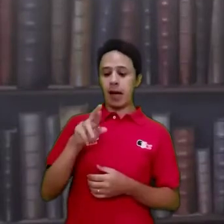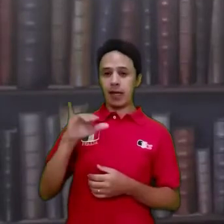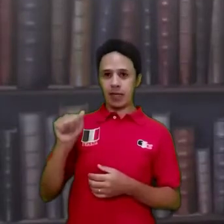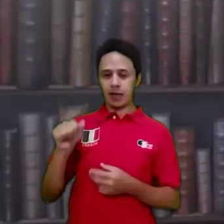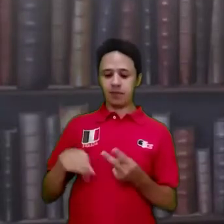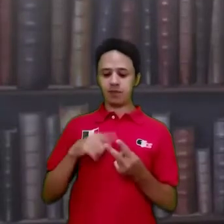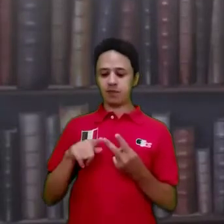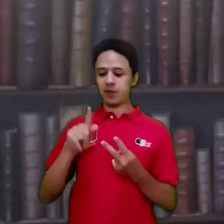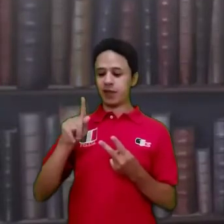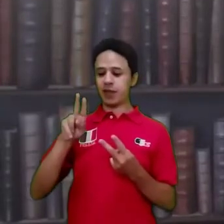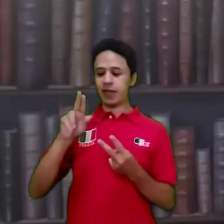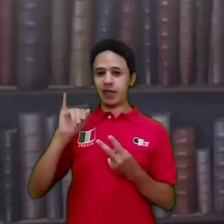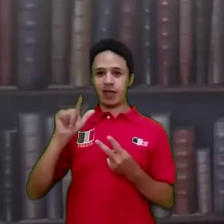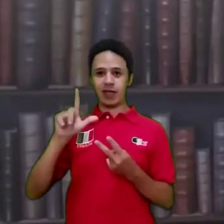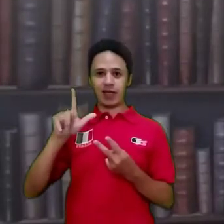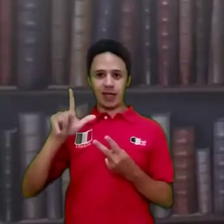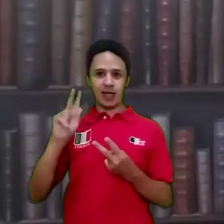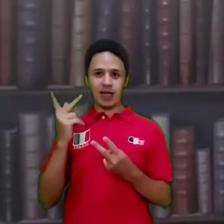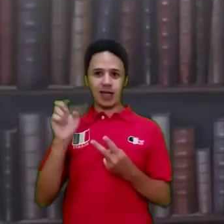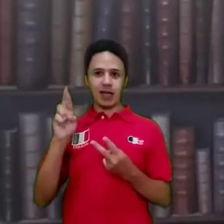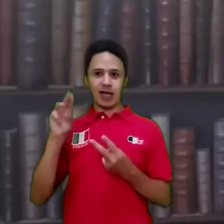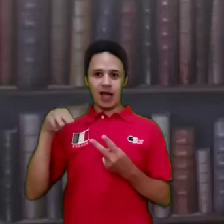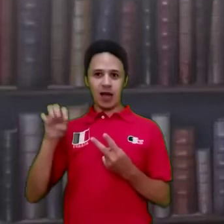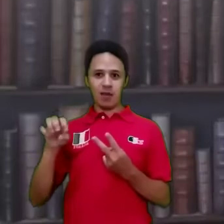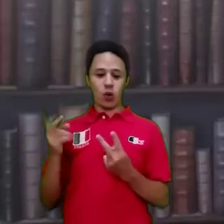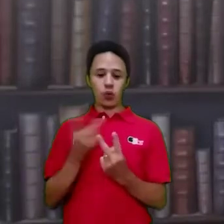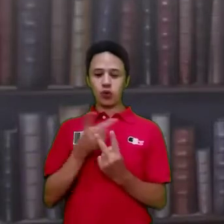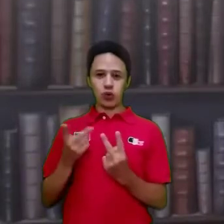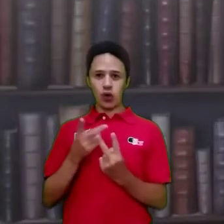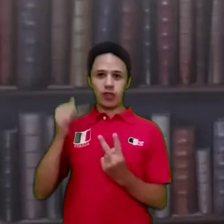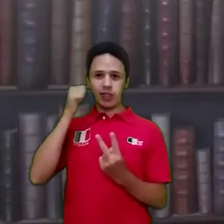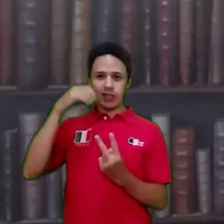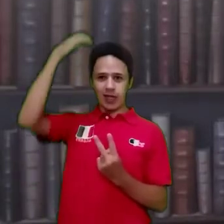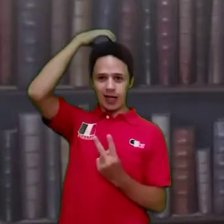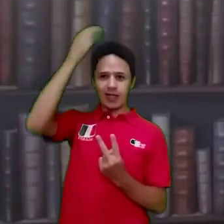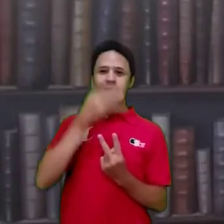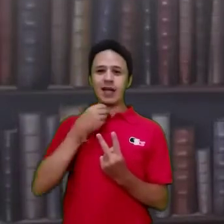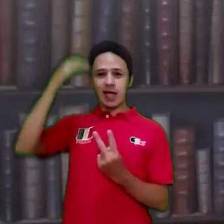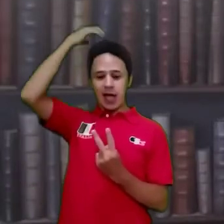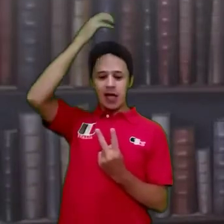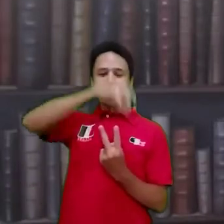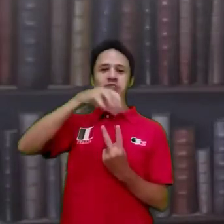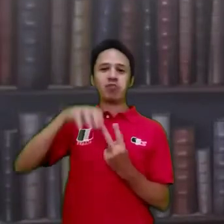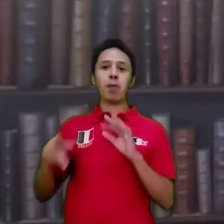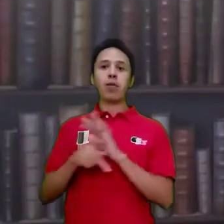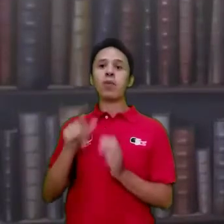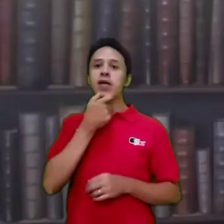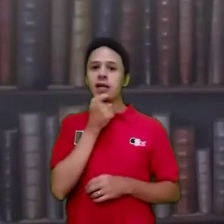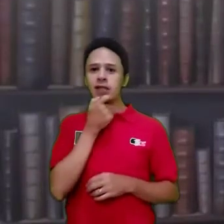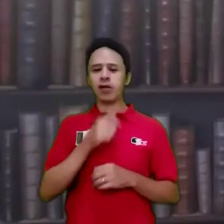Guilherme de Orange, a partir desse momento, rainha e rei da Inglaterra. Os dois tiveram